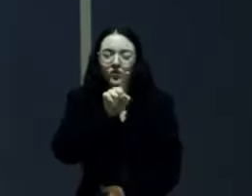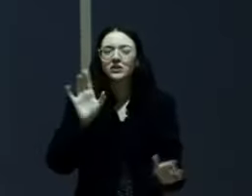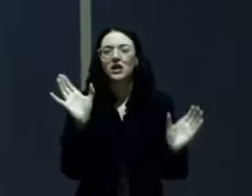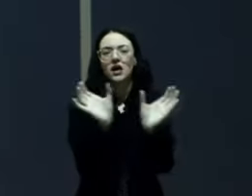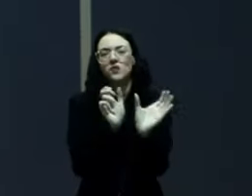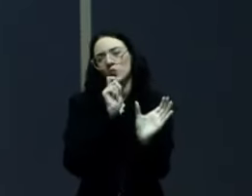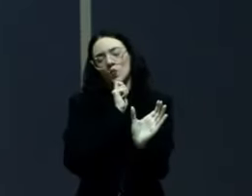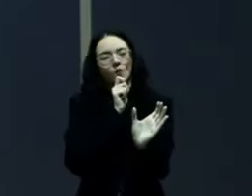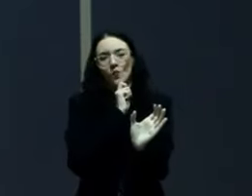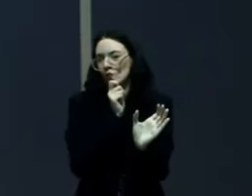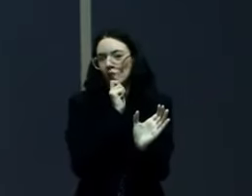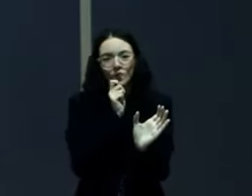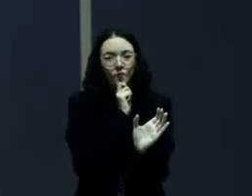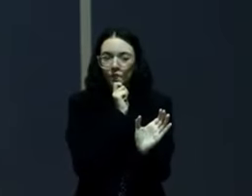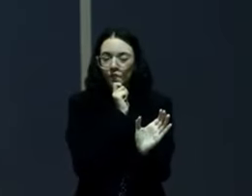Não está na ceia.